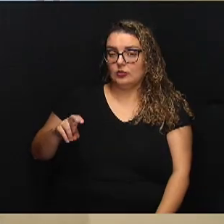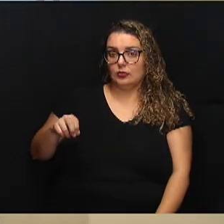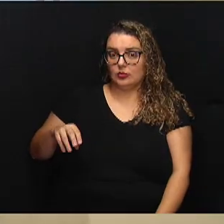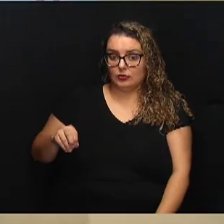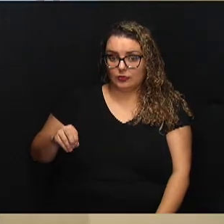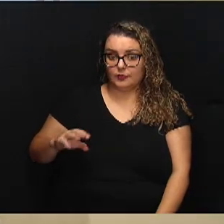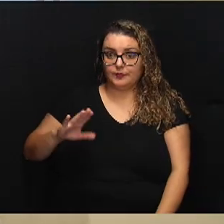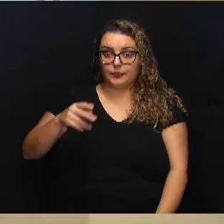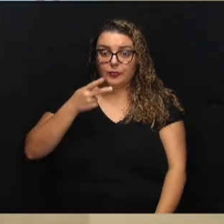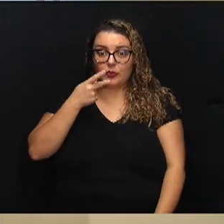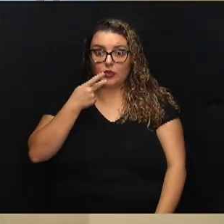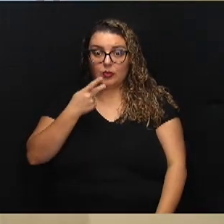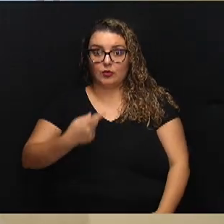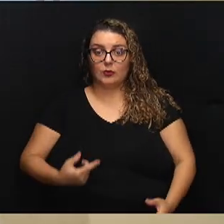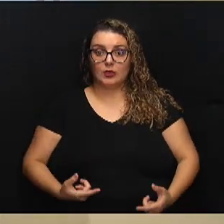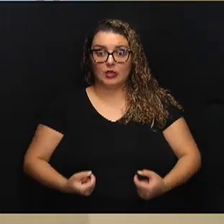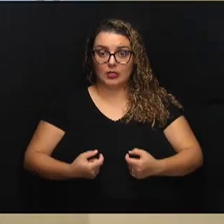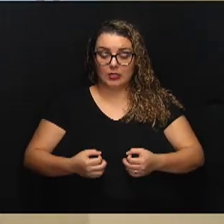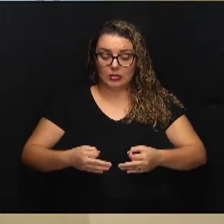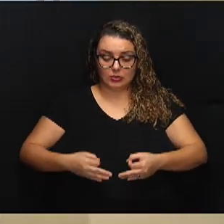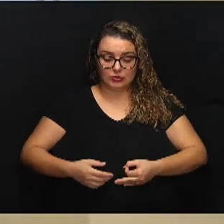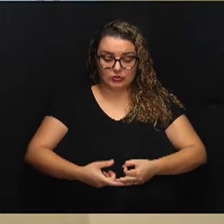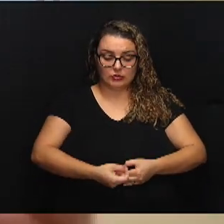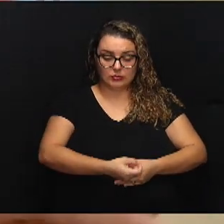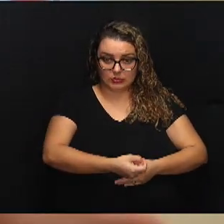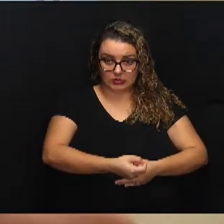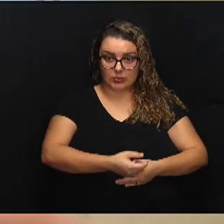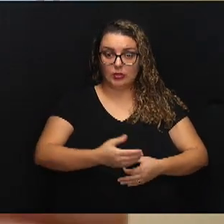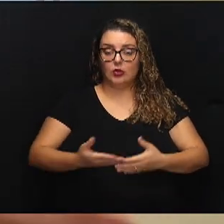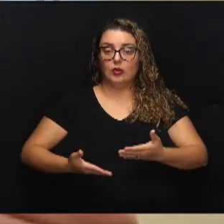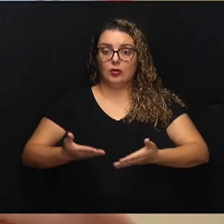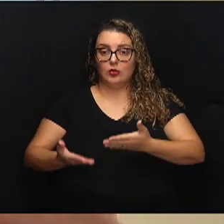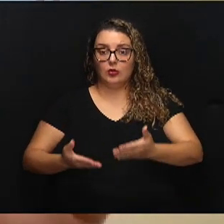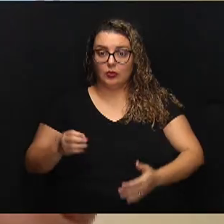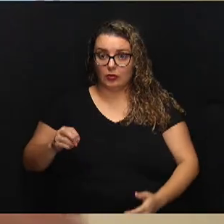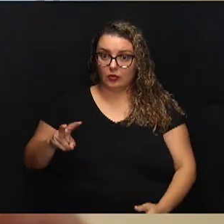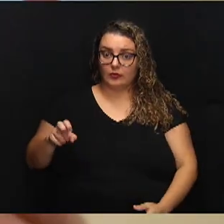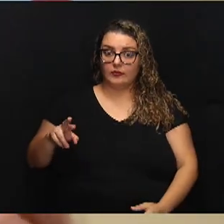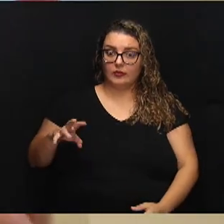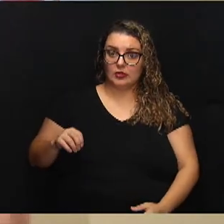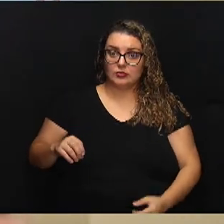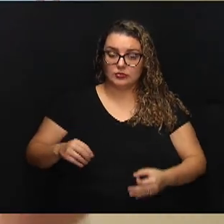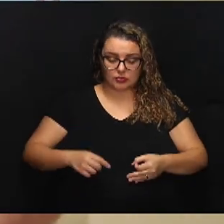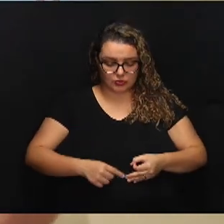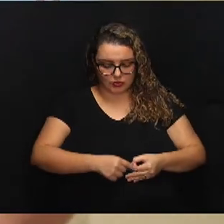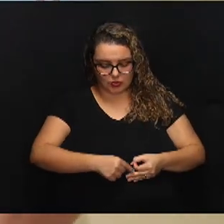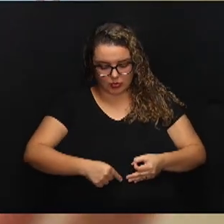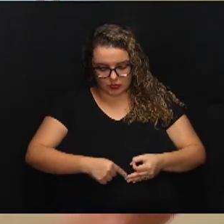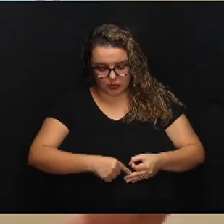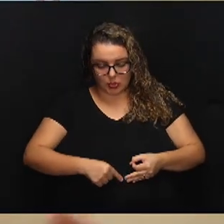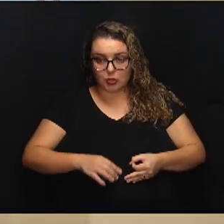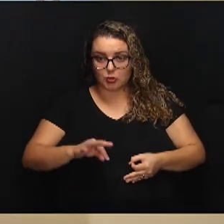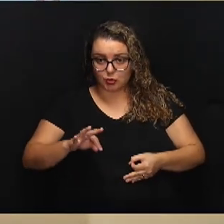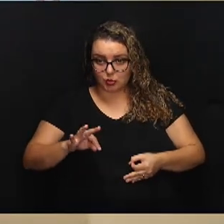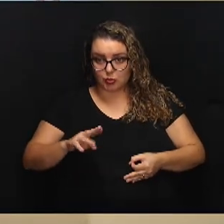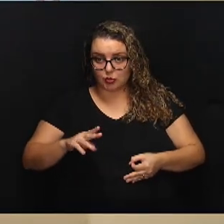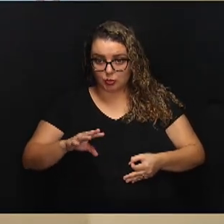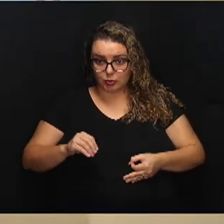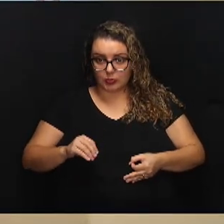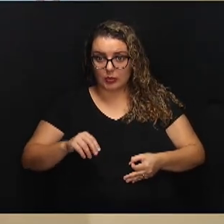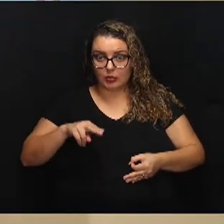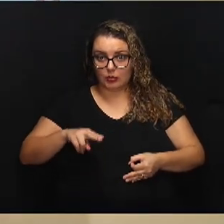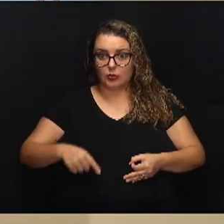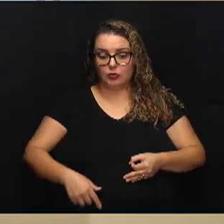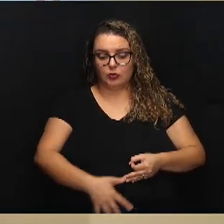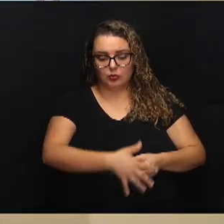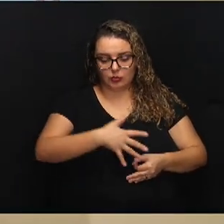gente fala em câncer de ovário, o tratamento, seja de ovário, de tubas uterinas, ou até mesmo do peritônio, é o